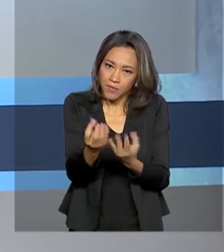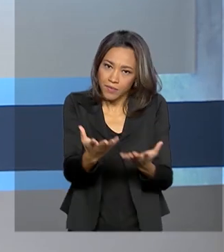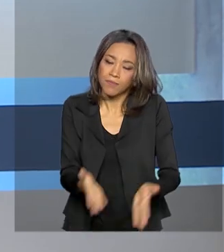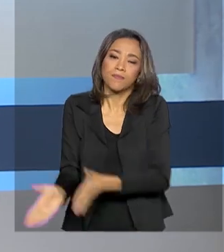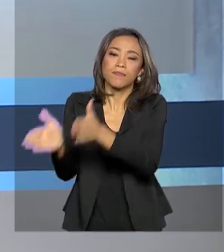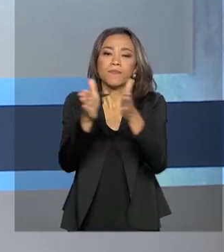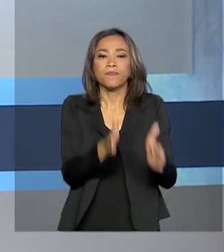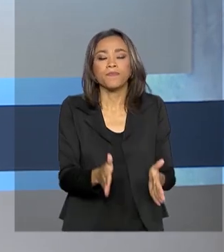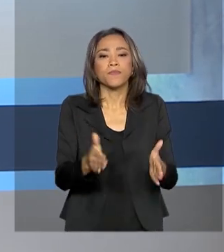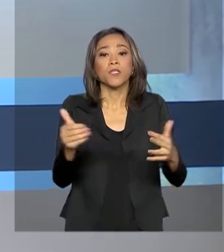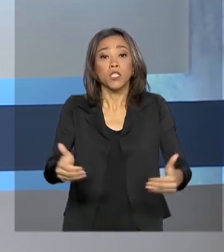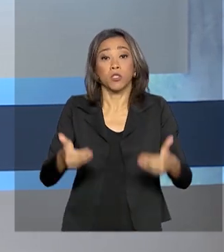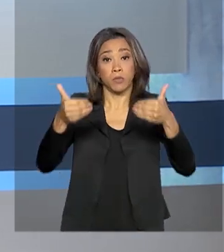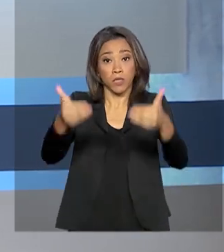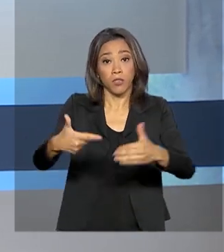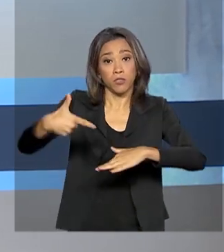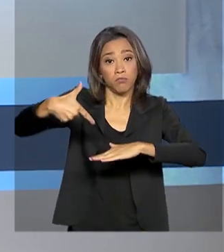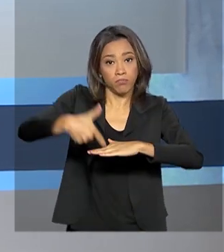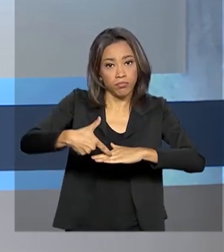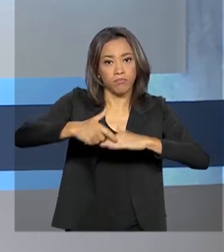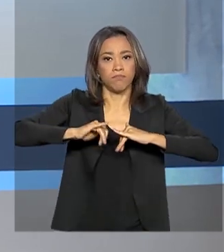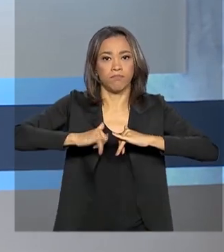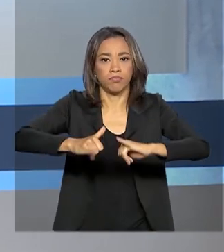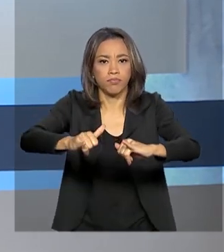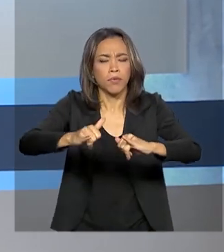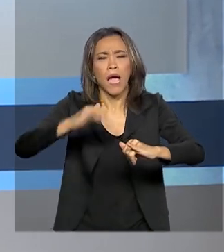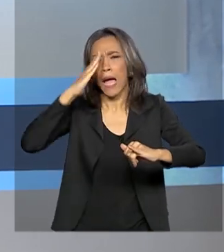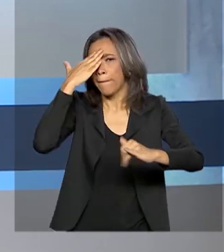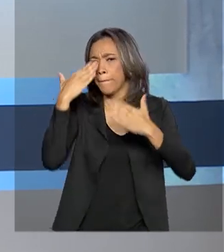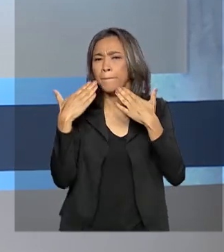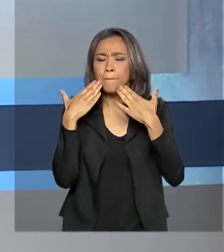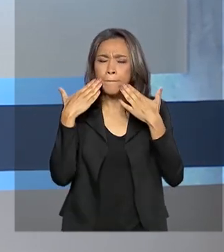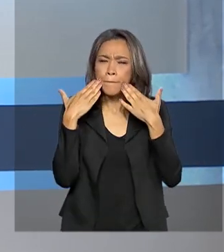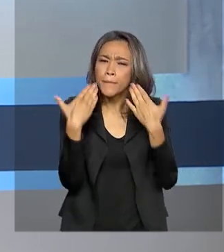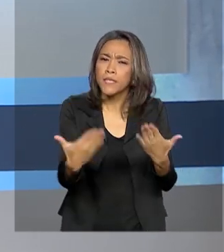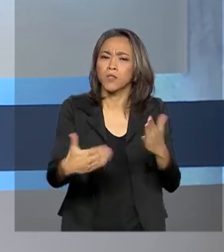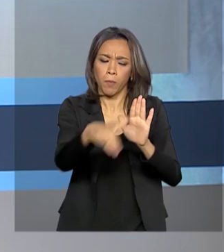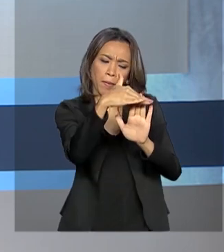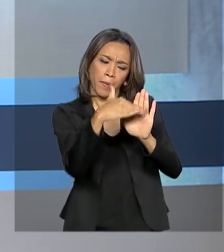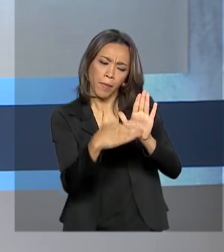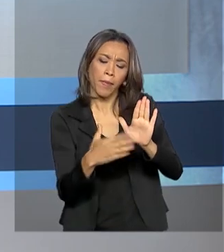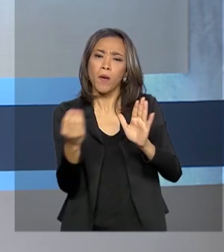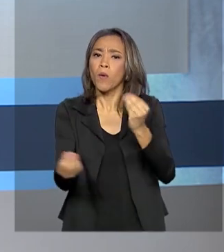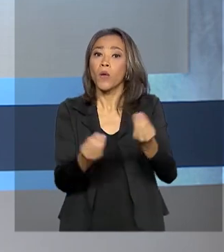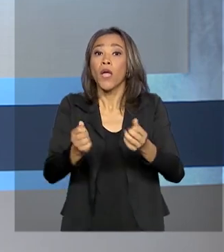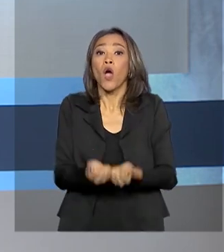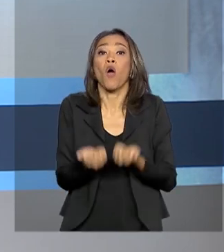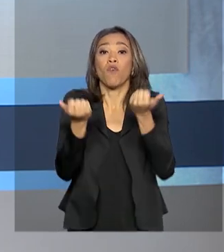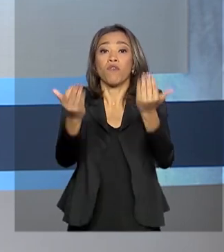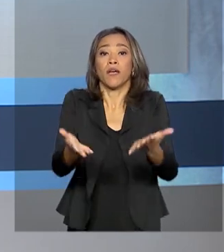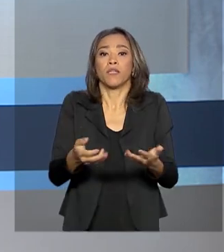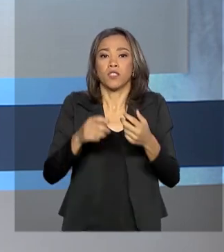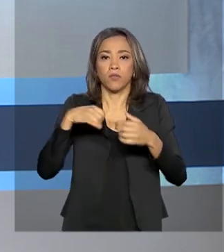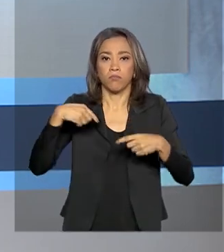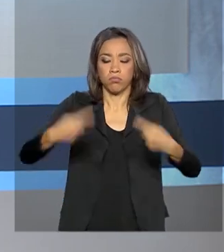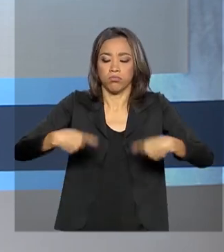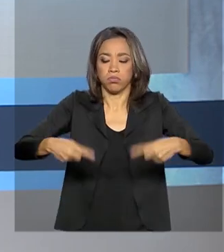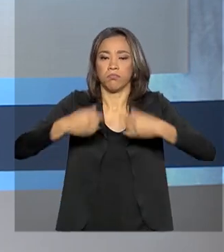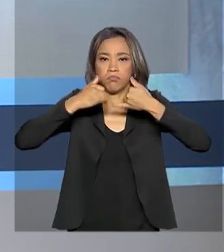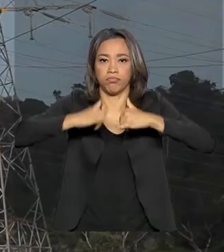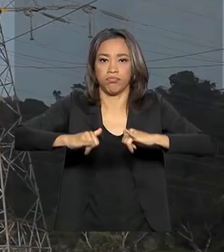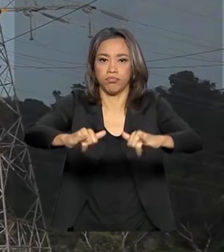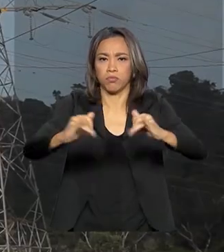E o Ministério de Minas e Energia apresentou o plano do governo para expandir a oferta de energia elétrica nos próximos 10 anos.